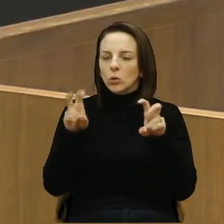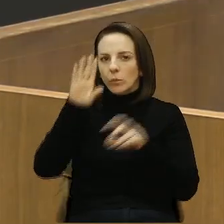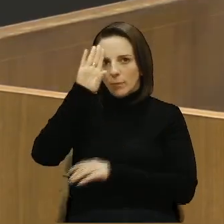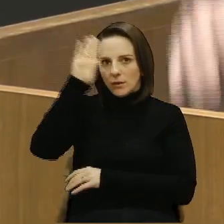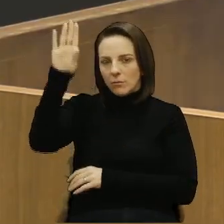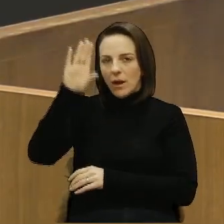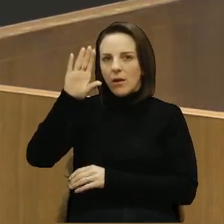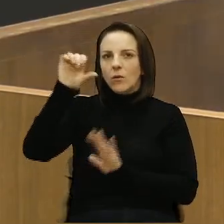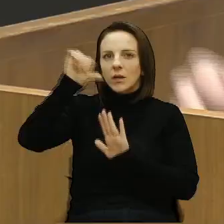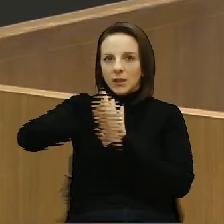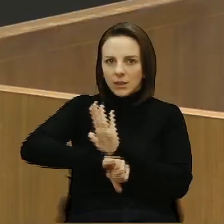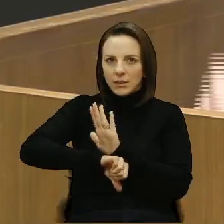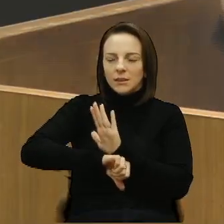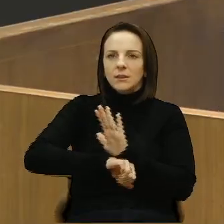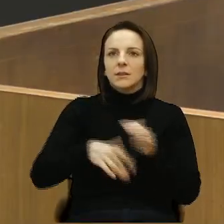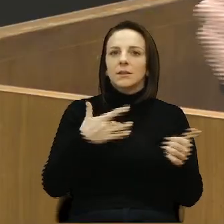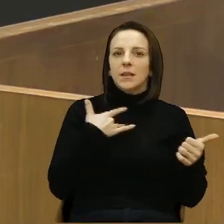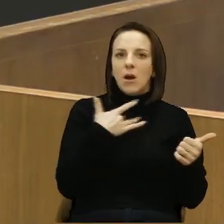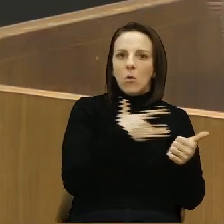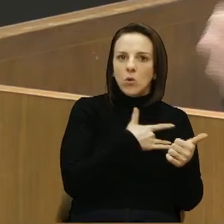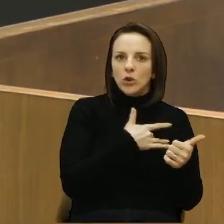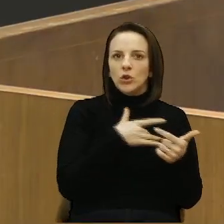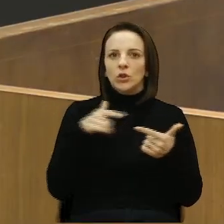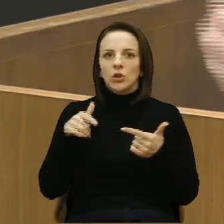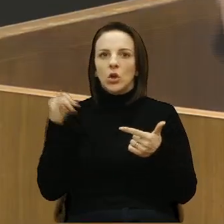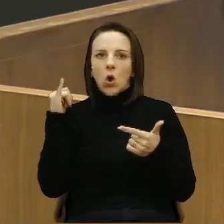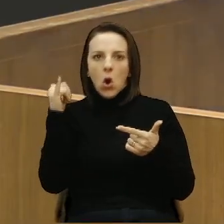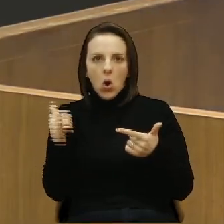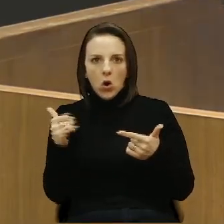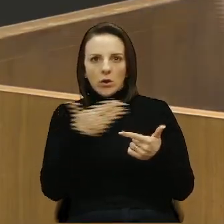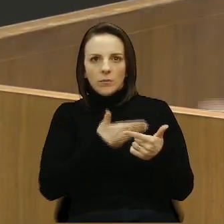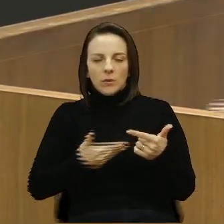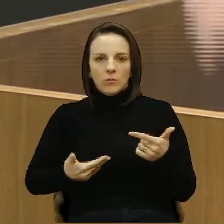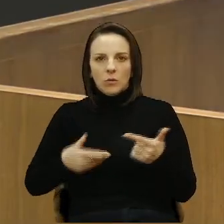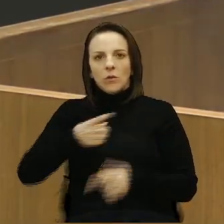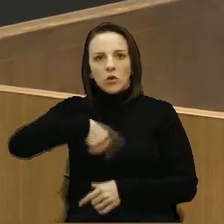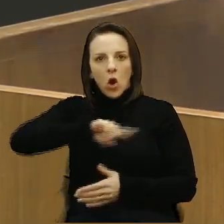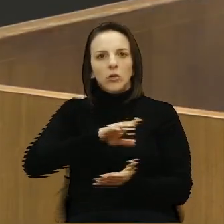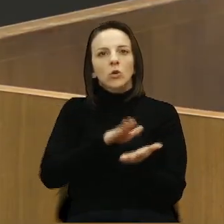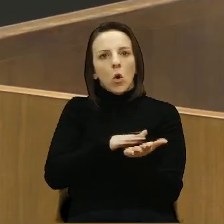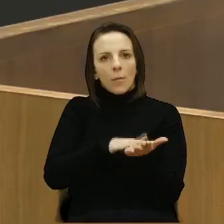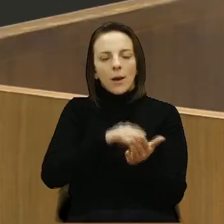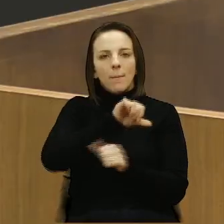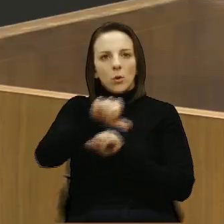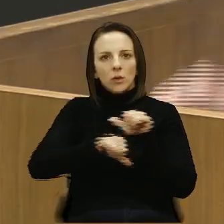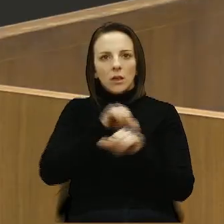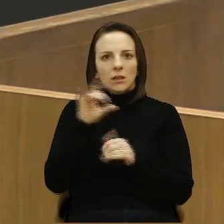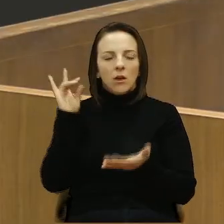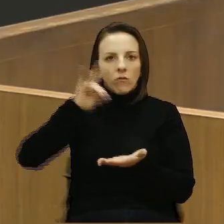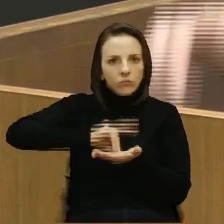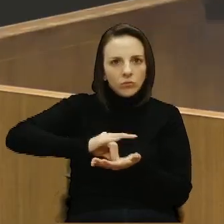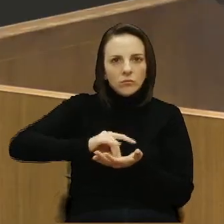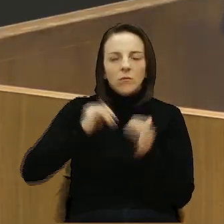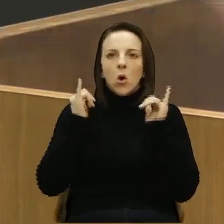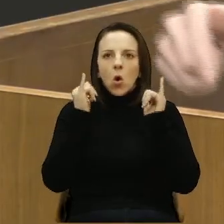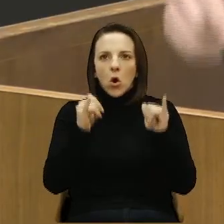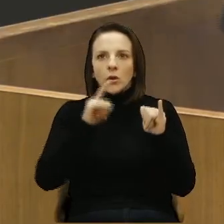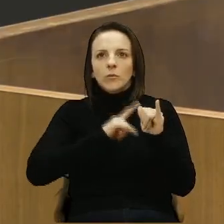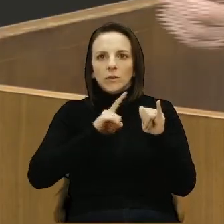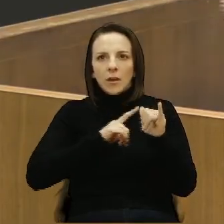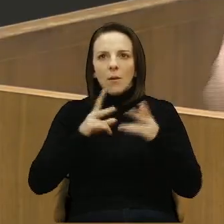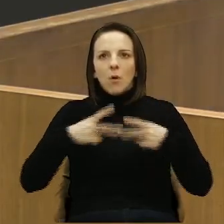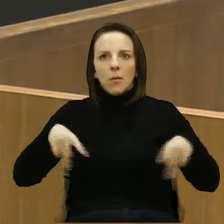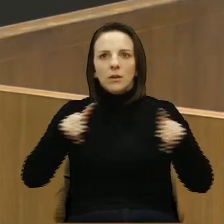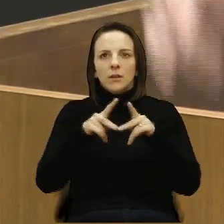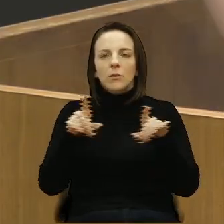da saúde, é a questão do transporte, e nós cobraremos para que tenham mudanças efetivas, para que de fato tenha ônibus para a população e para que de fato